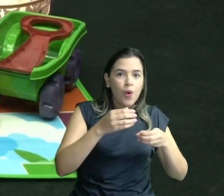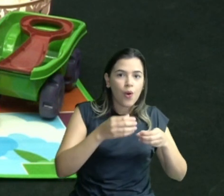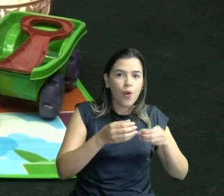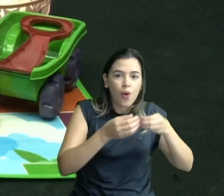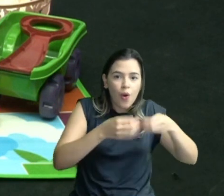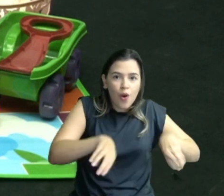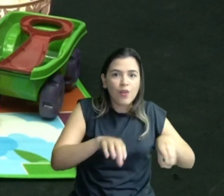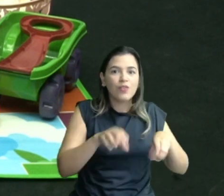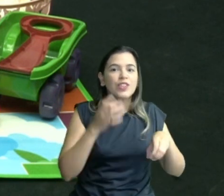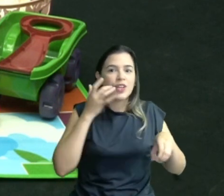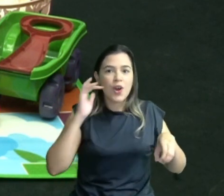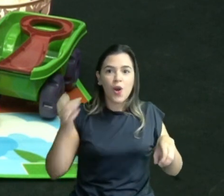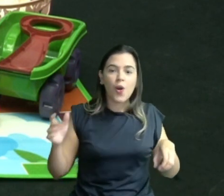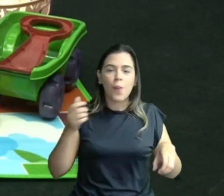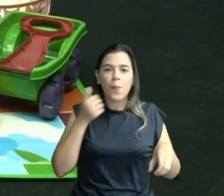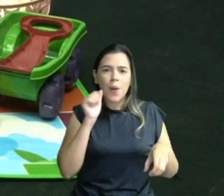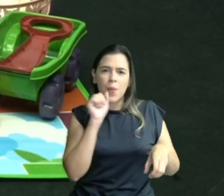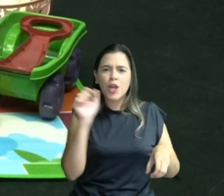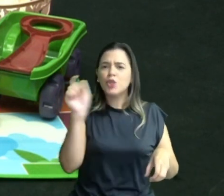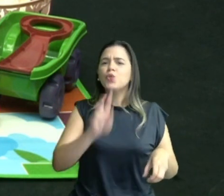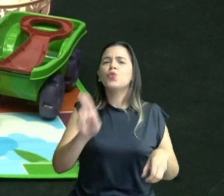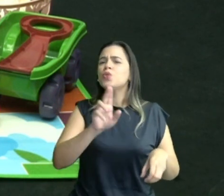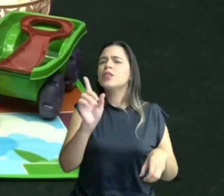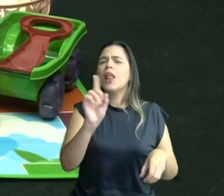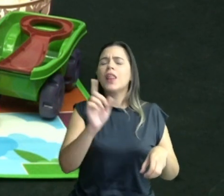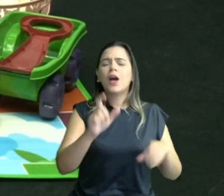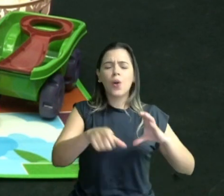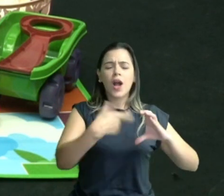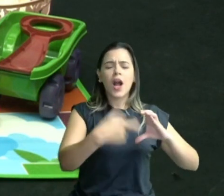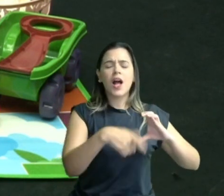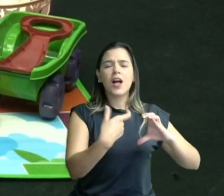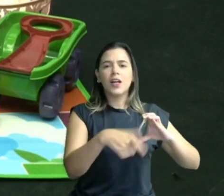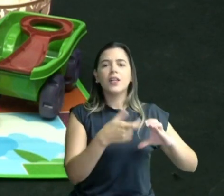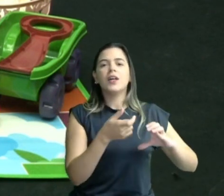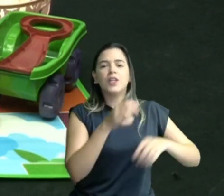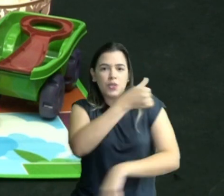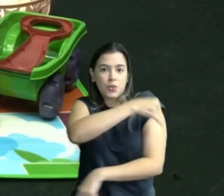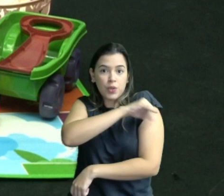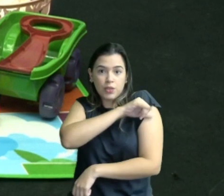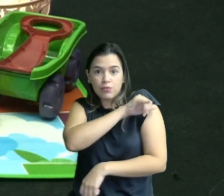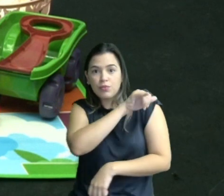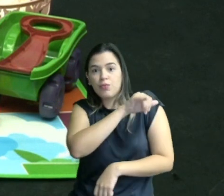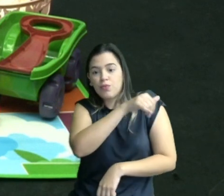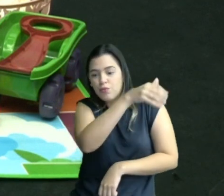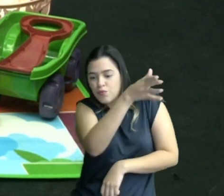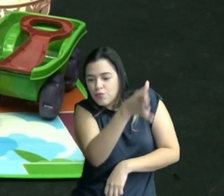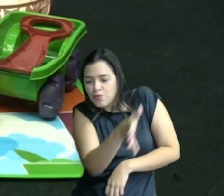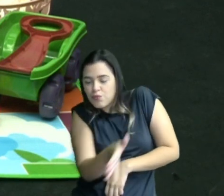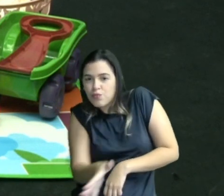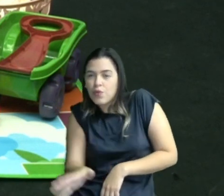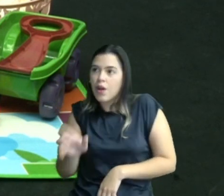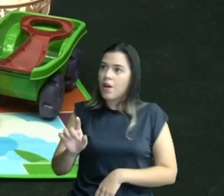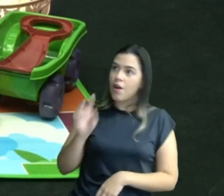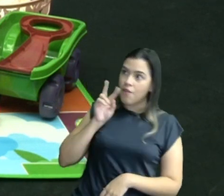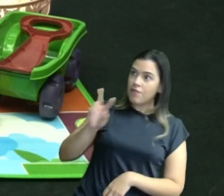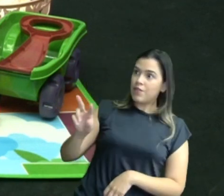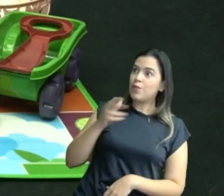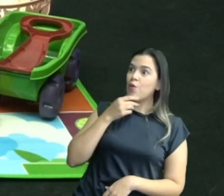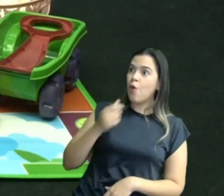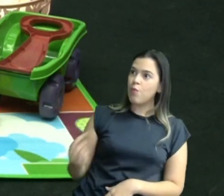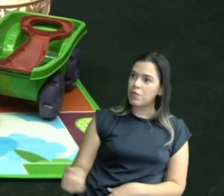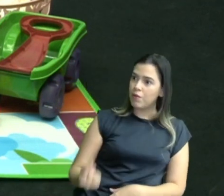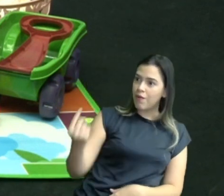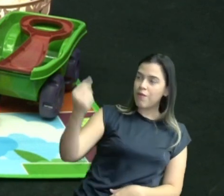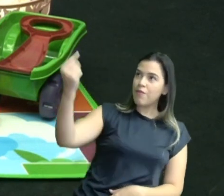mamãe nem usa cartão de crédito quando o avião está descendo no Rio de Janeiro Vimos um cara maior que o senhor ele